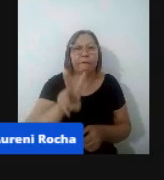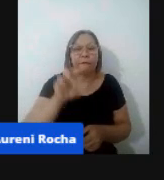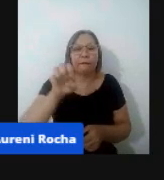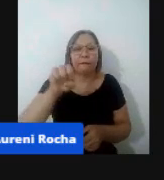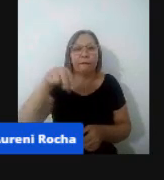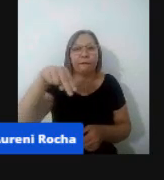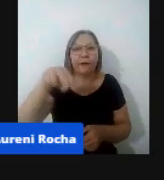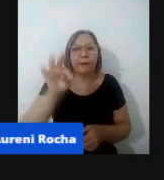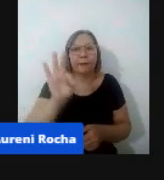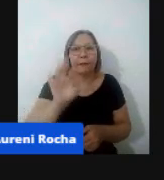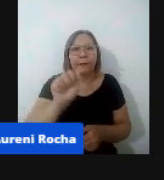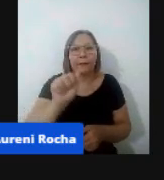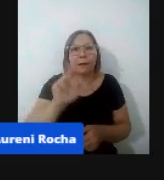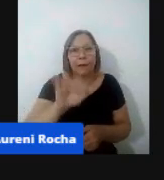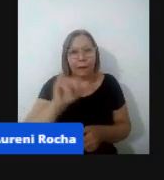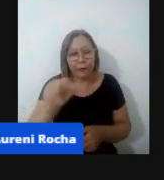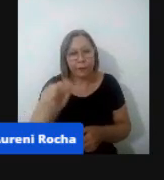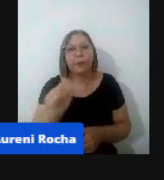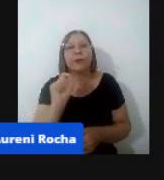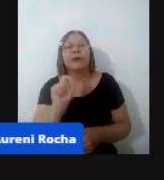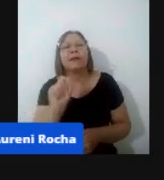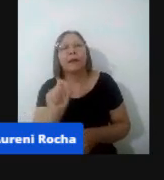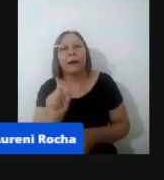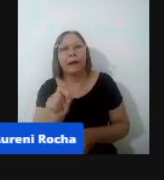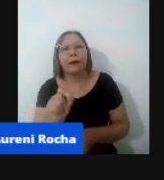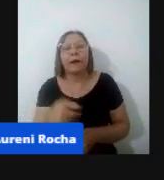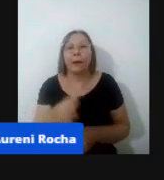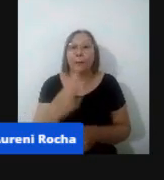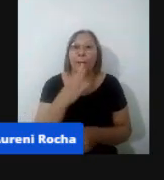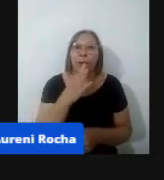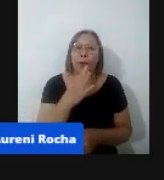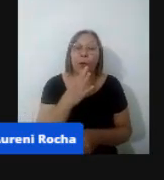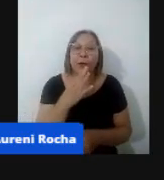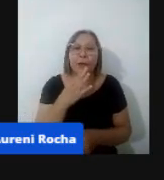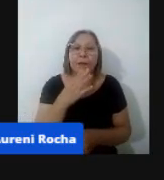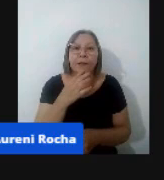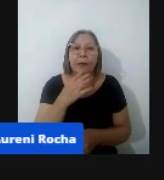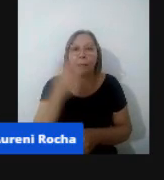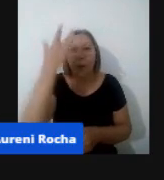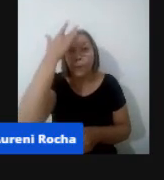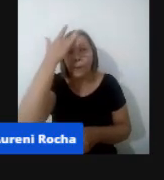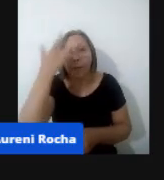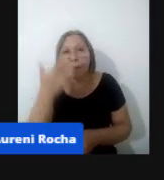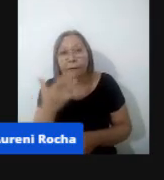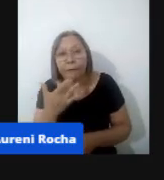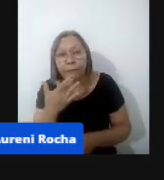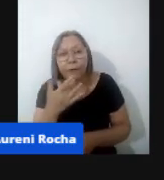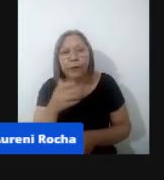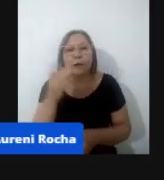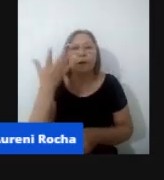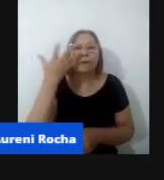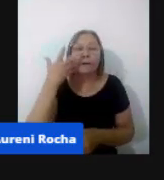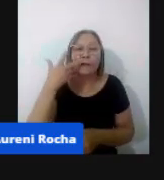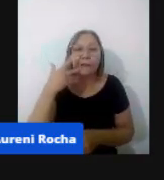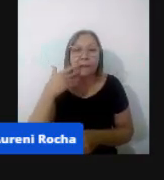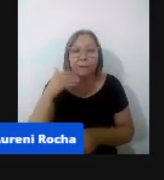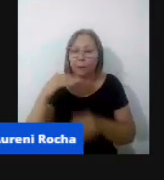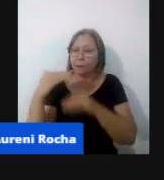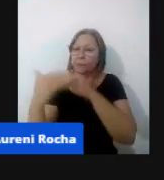anamnese, né? Que servem para a gente conhecer o perfil dessa criança, em que nível está o desenvolvimento dessa